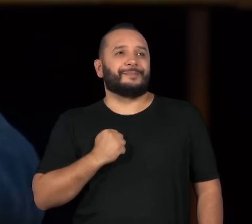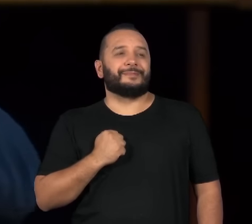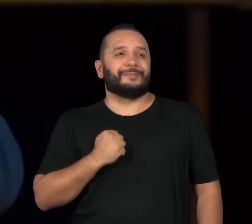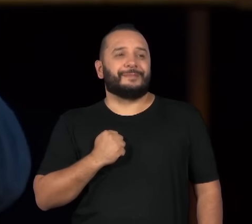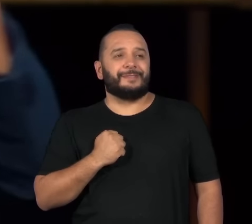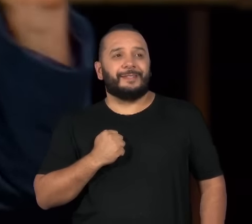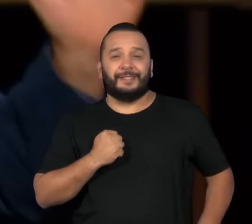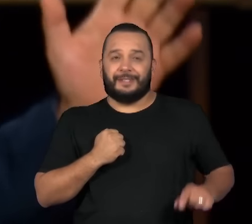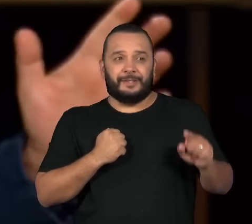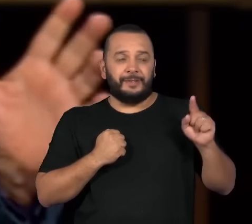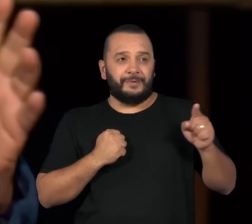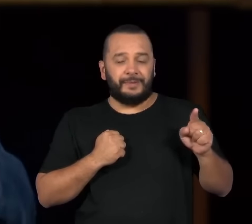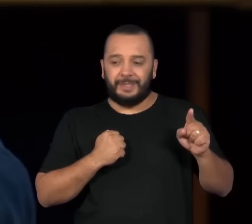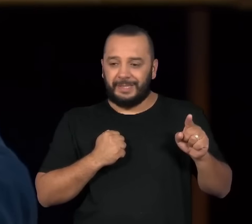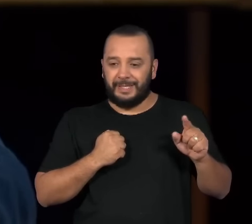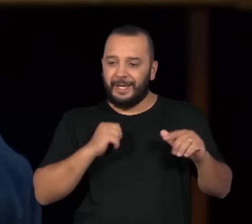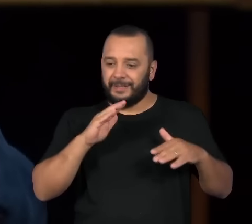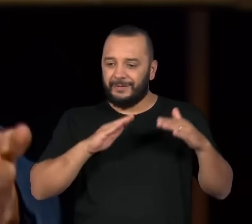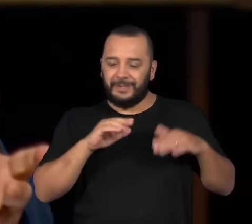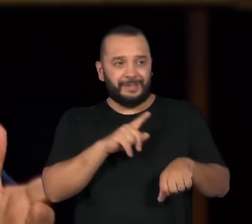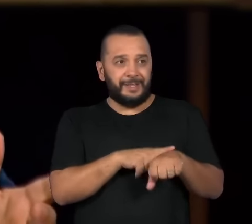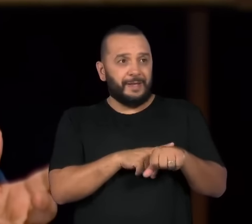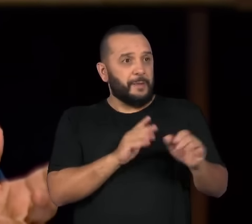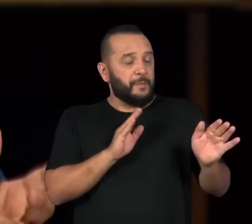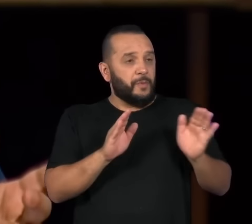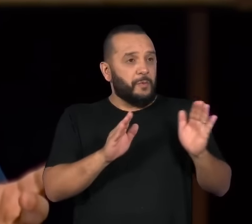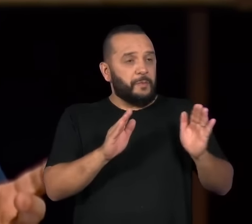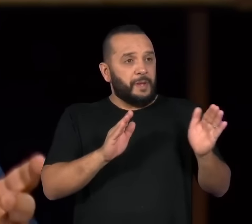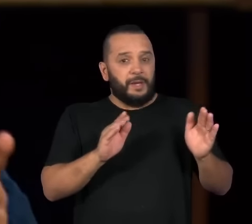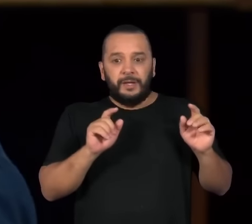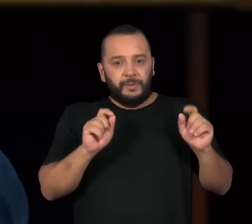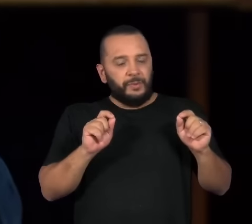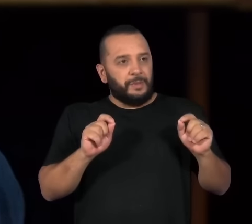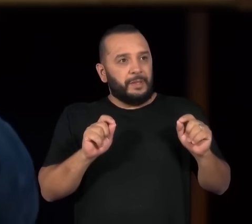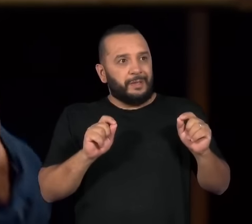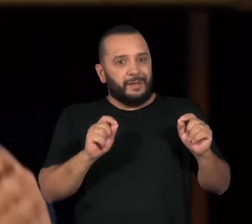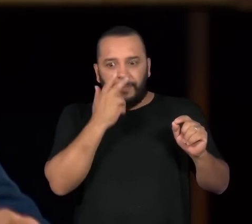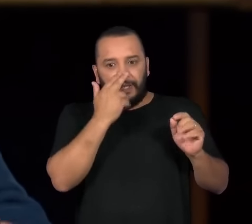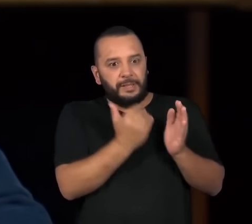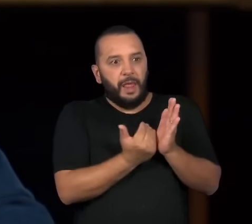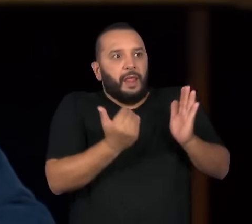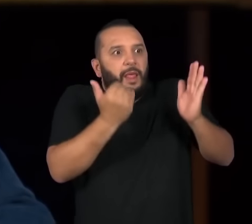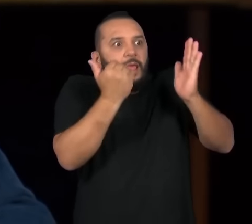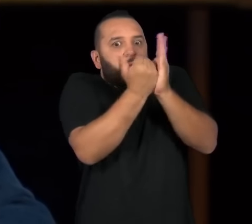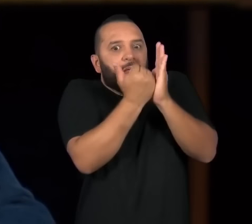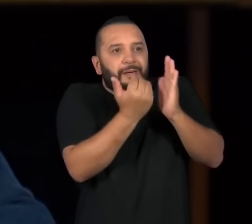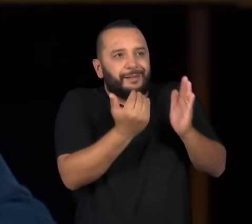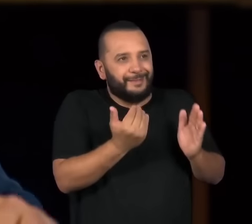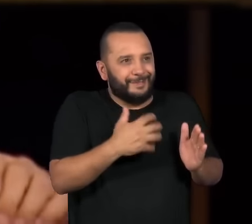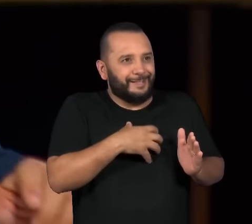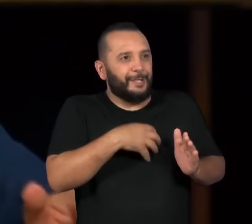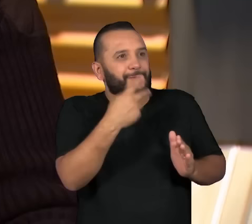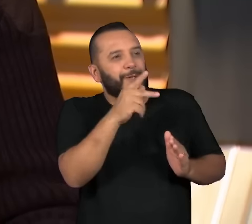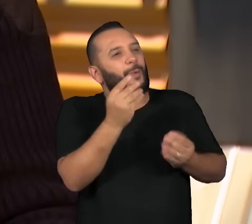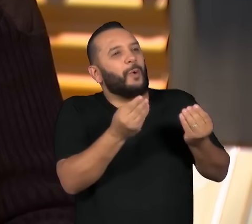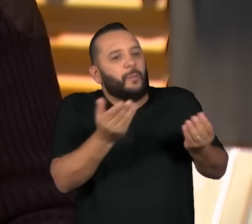tem picos assim de momentos muito intensos. Sem dúvida. Como que você trafega entre esses